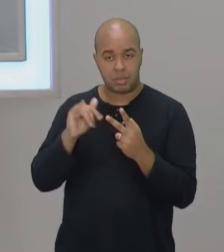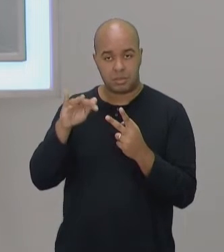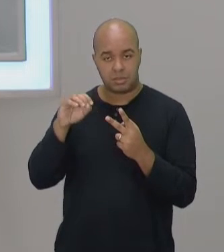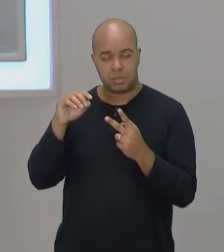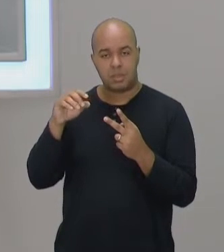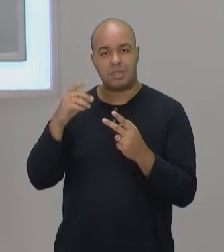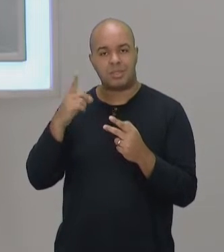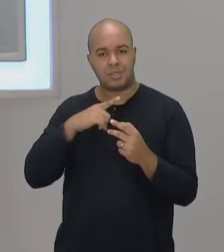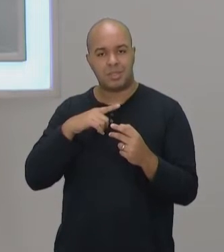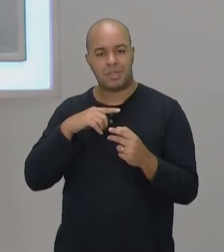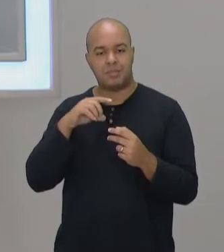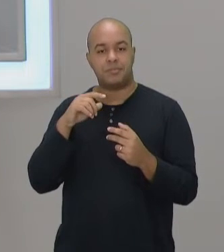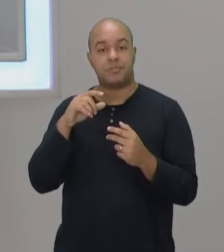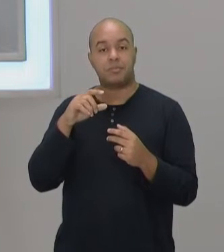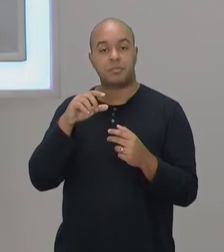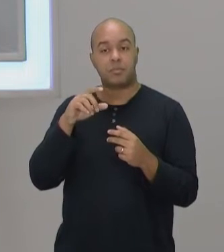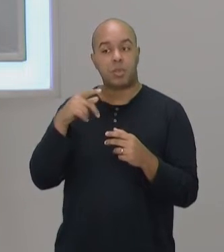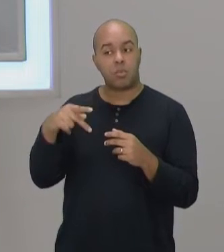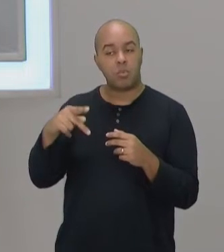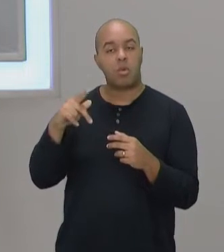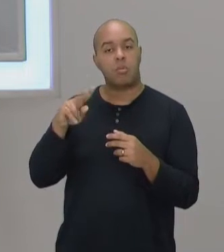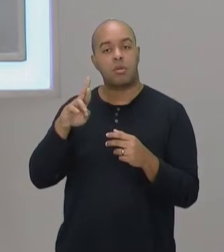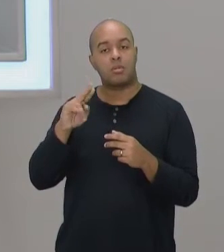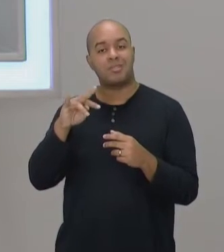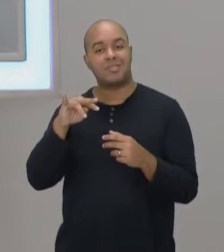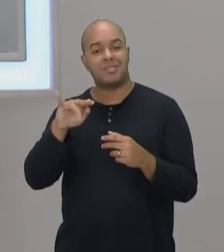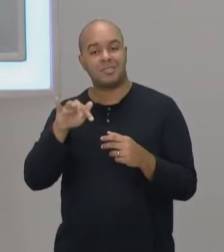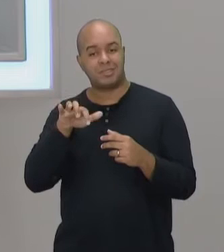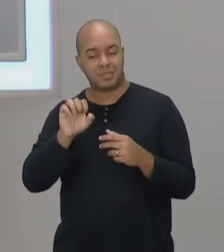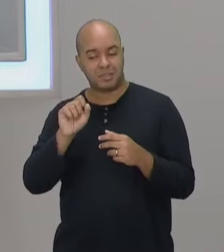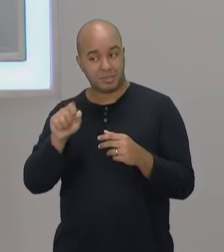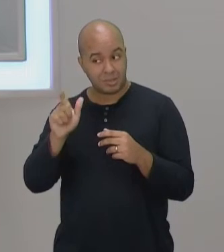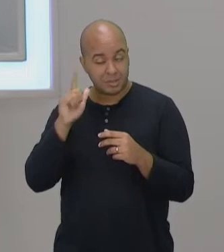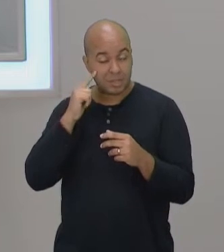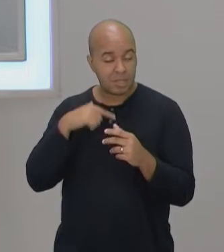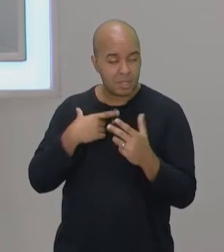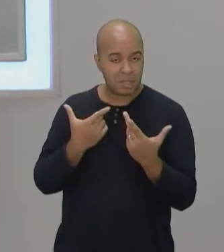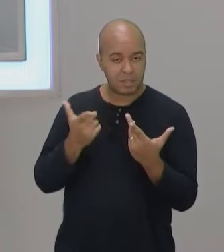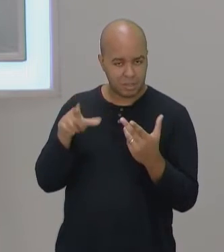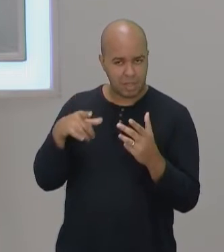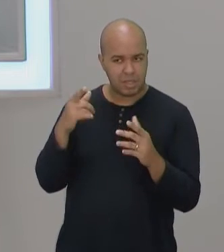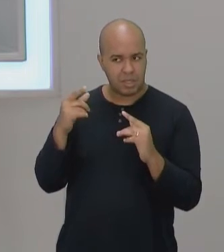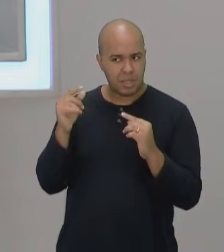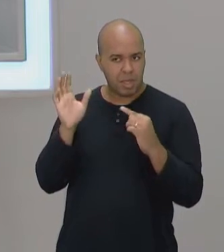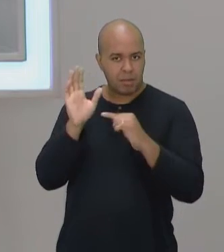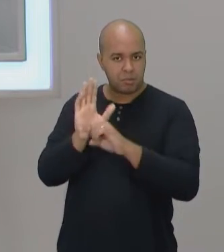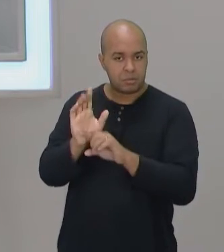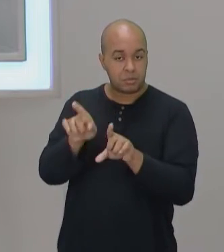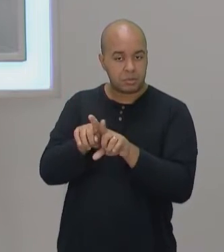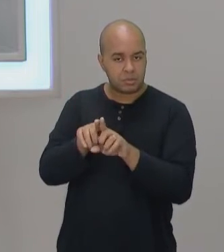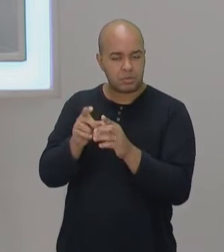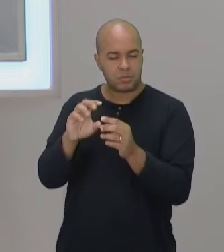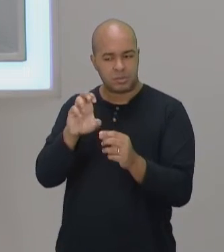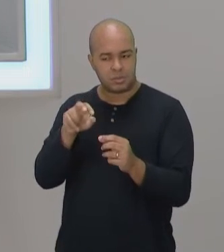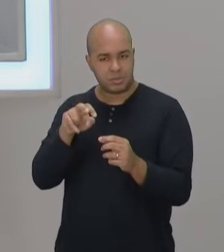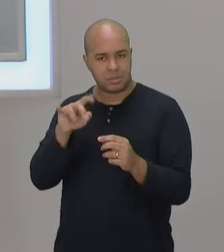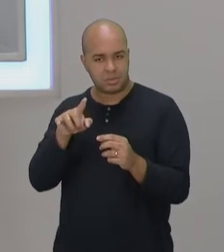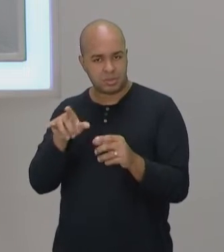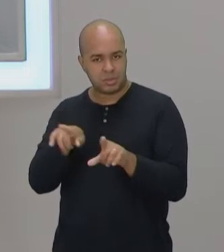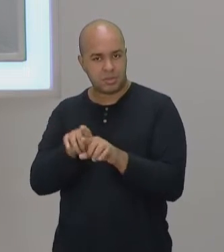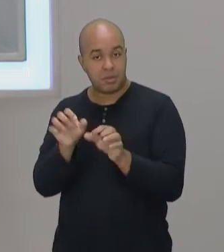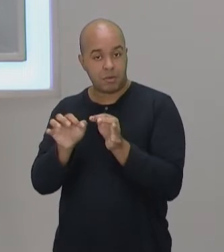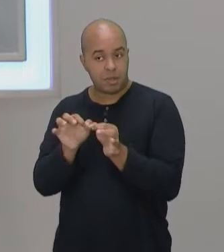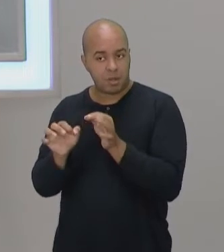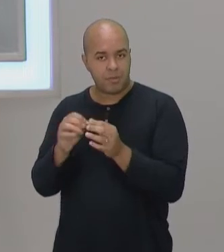biomoléculas que nós temos são as proteínas, certo? As proteínas, elas atuam também como enzimas e atuam